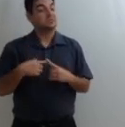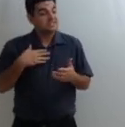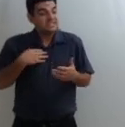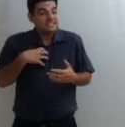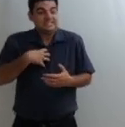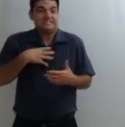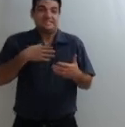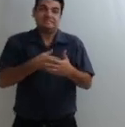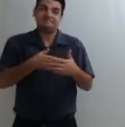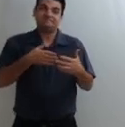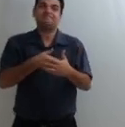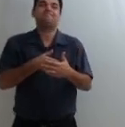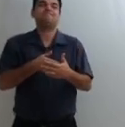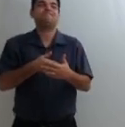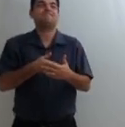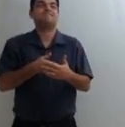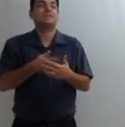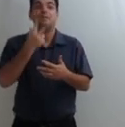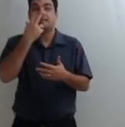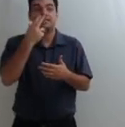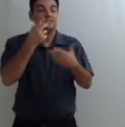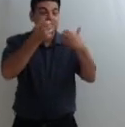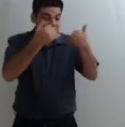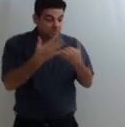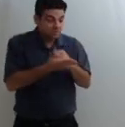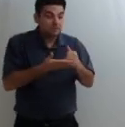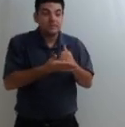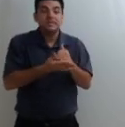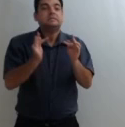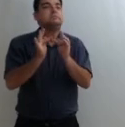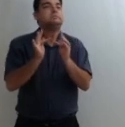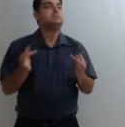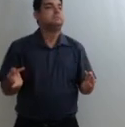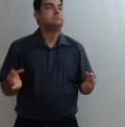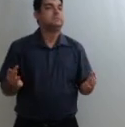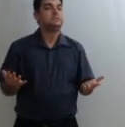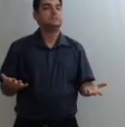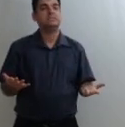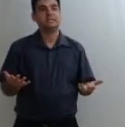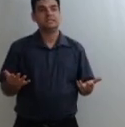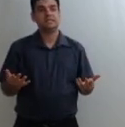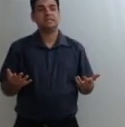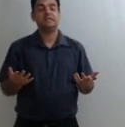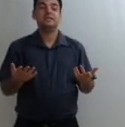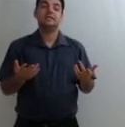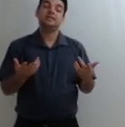sustentar genericamente não haver necessidade de reexame de provas,